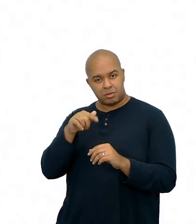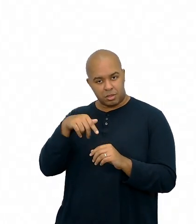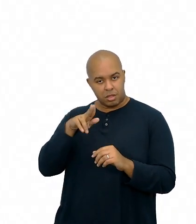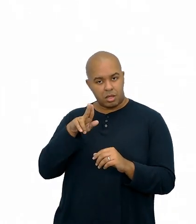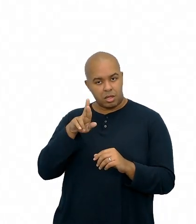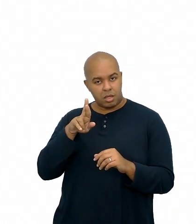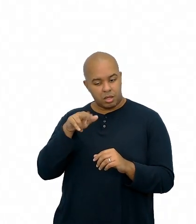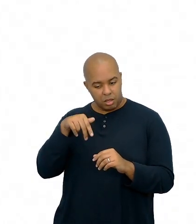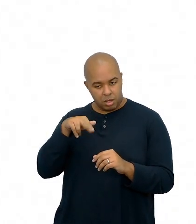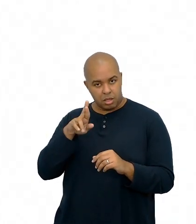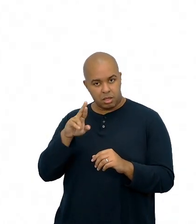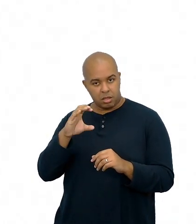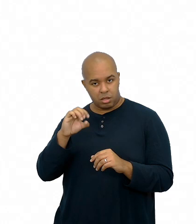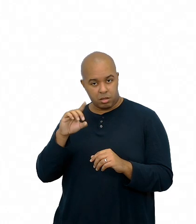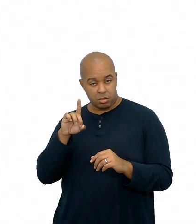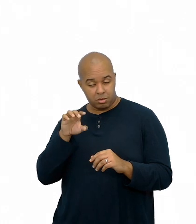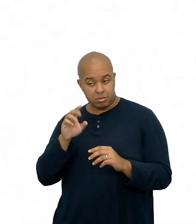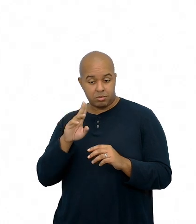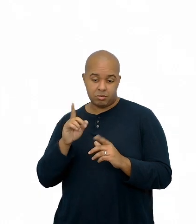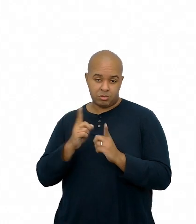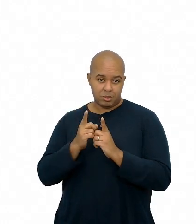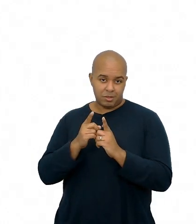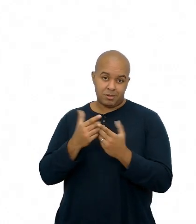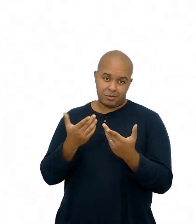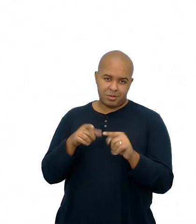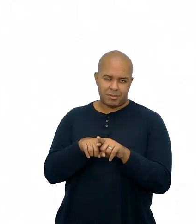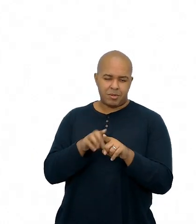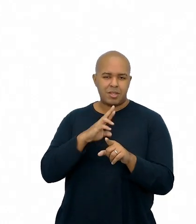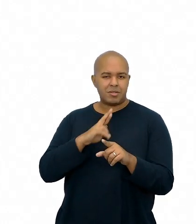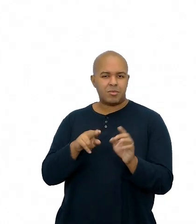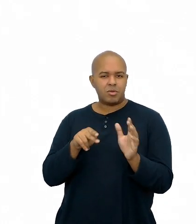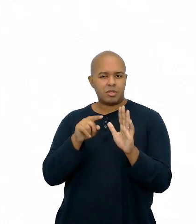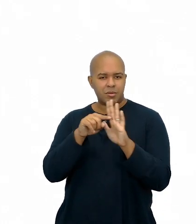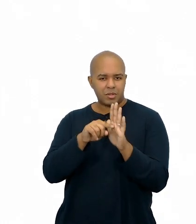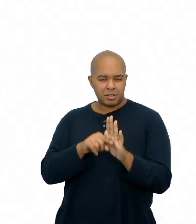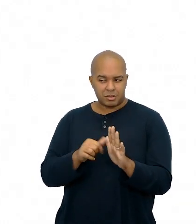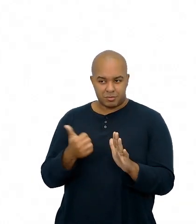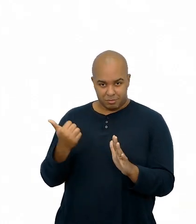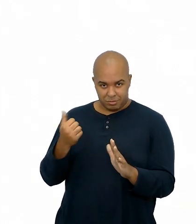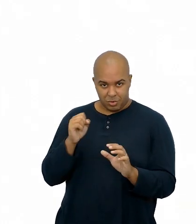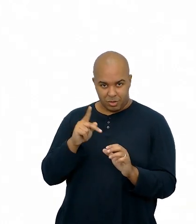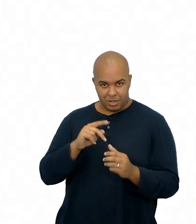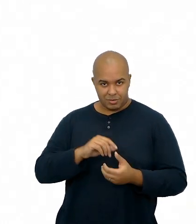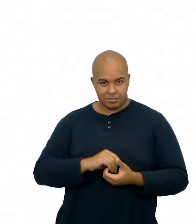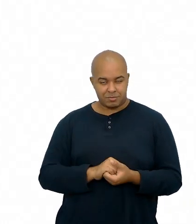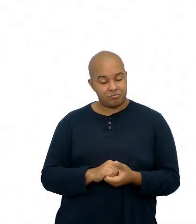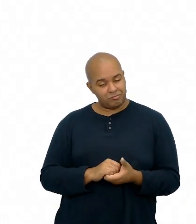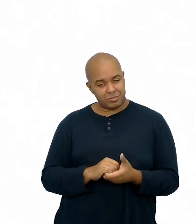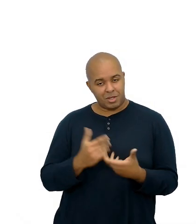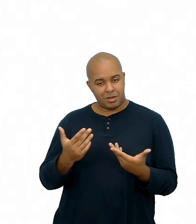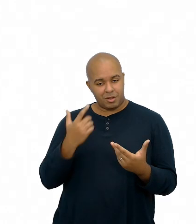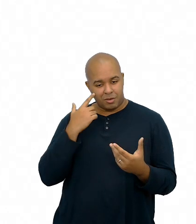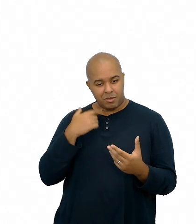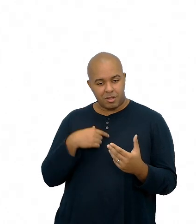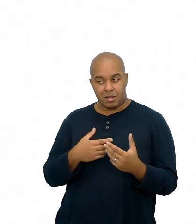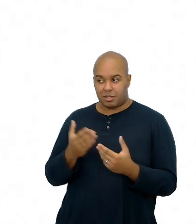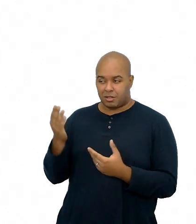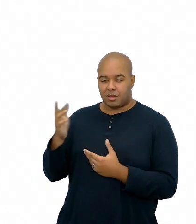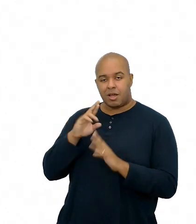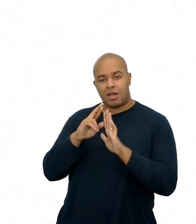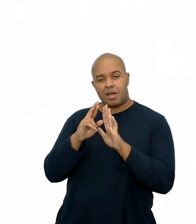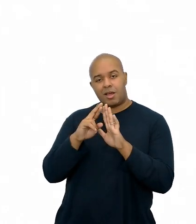Code ou por este link e responda a pesquisa, tá bom? Então, e aqui são